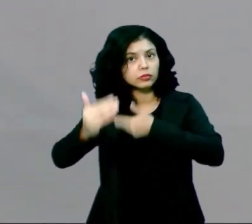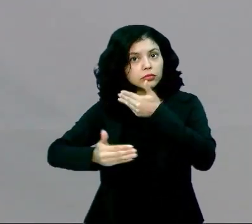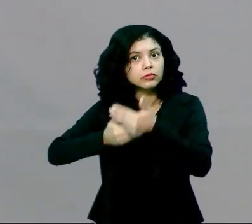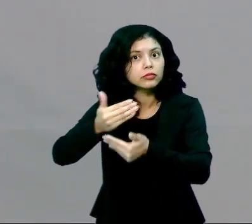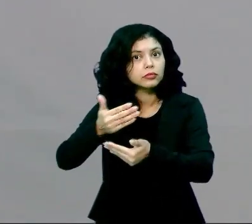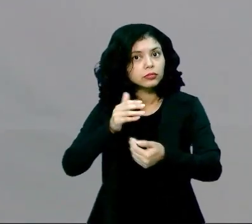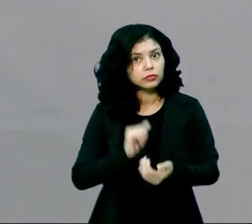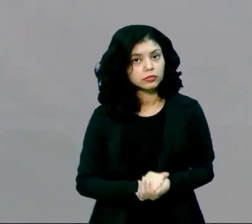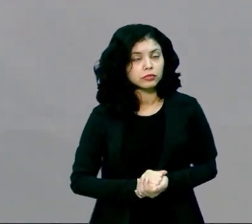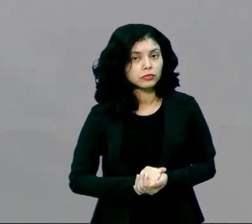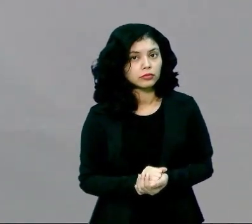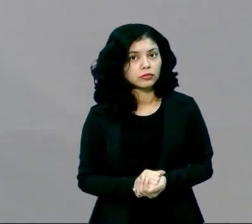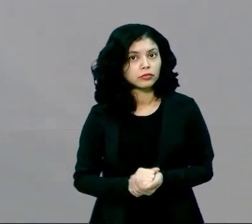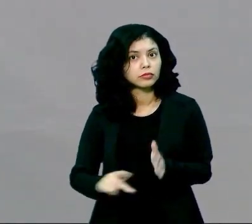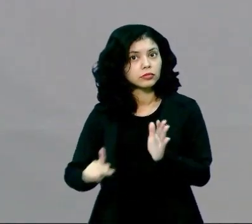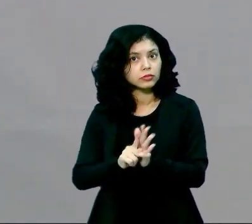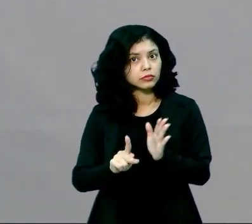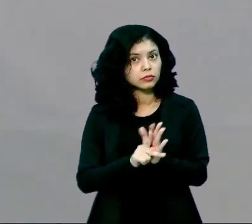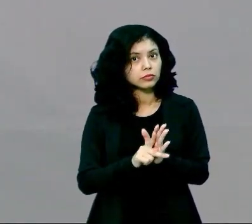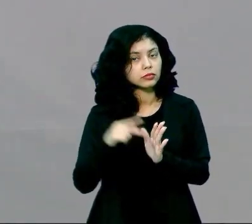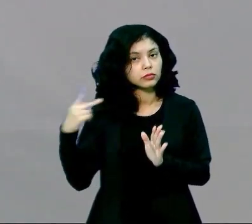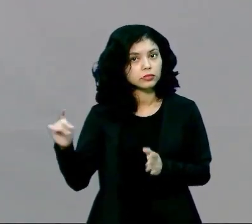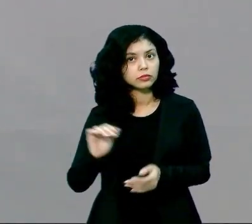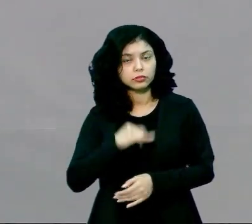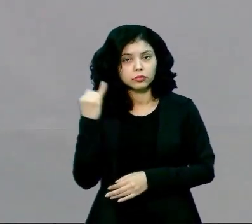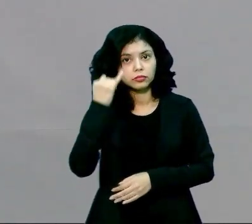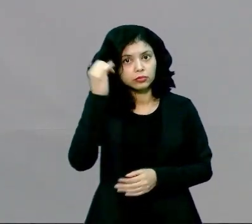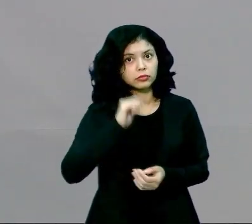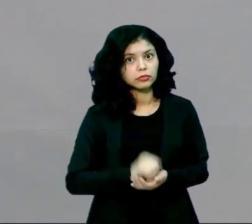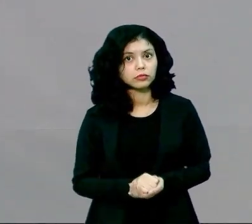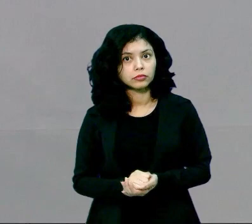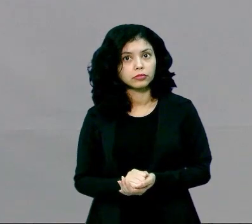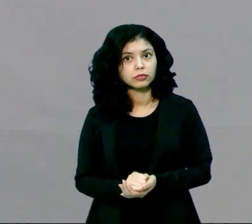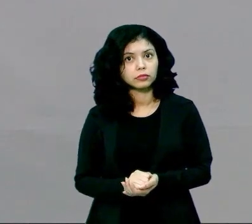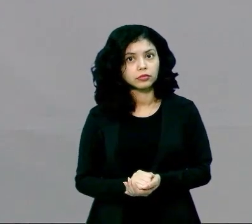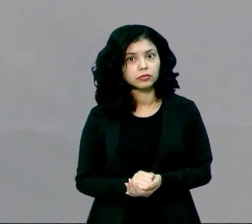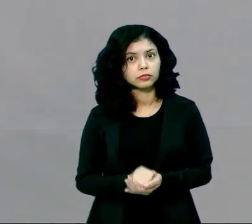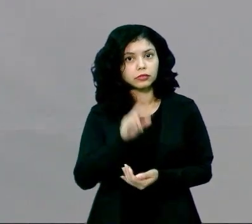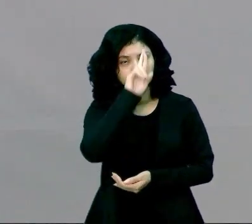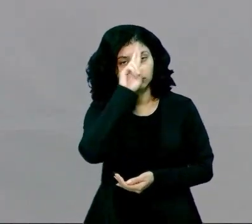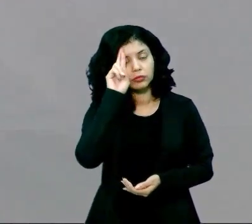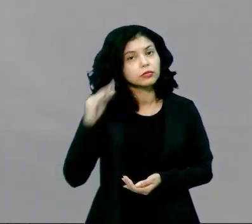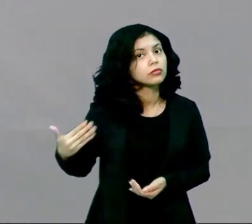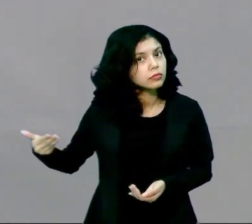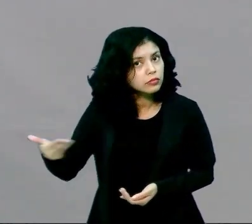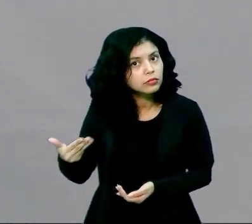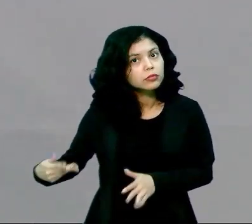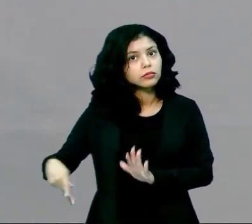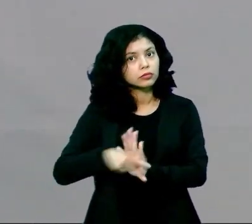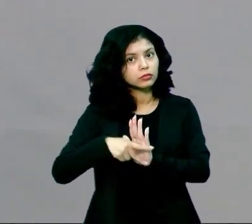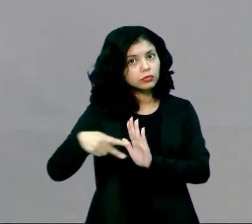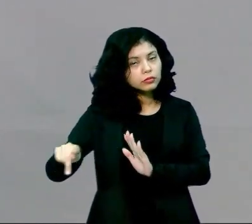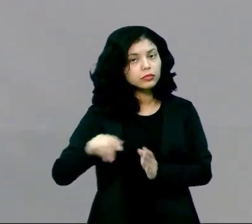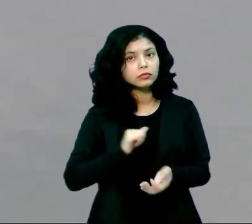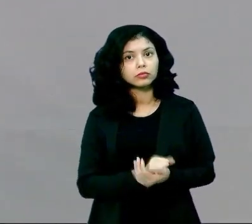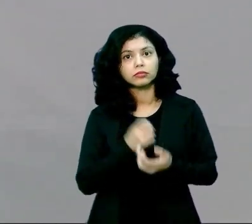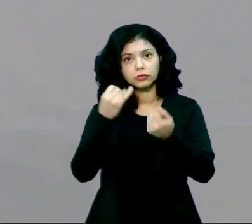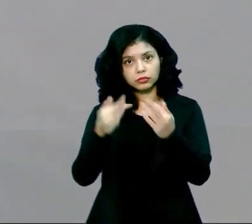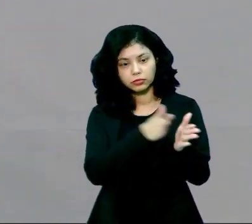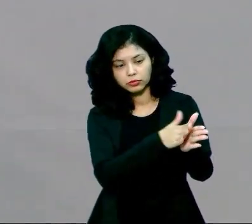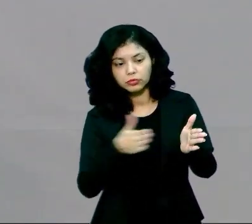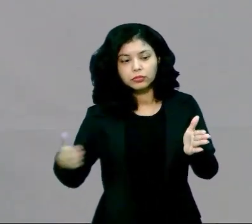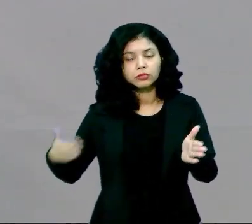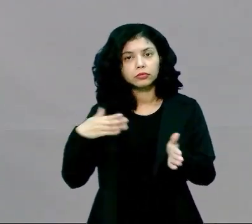desenvolve, né, acerca dele. Ou seja, ele é o principal, ele é o protagonista. A história é baseada nele e é contada a